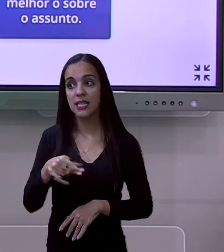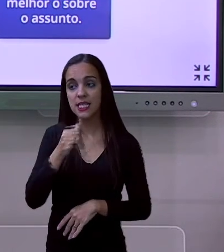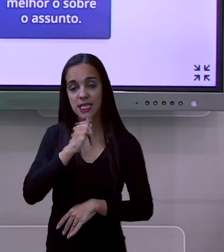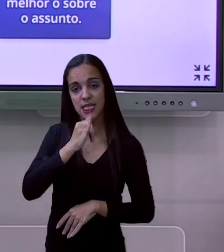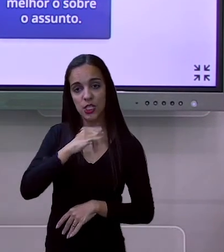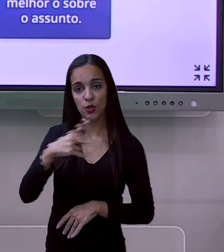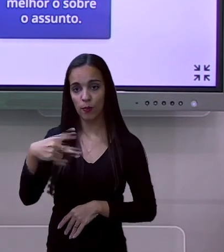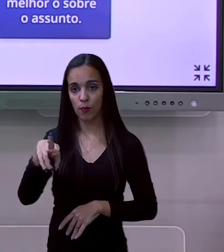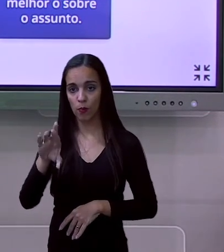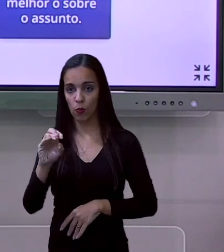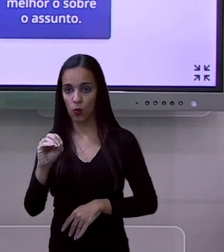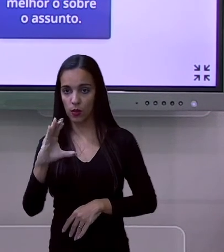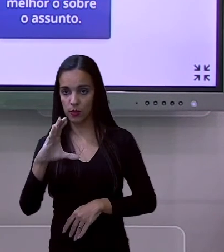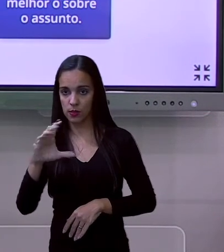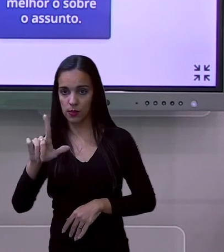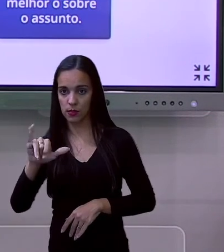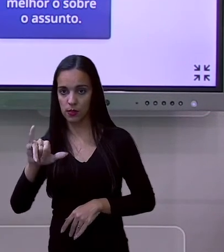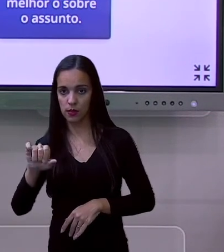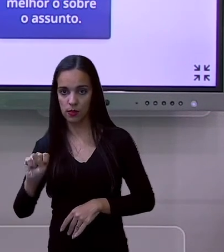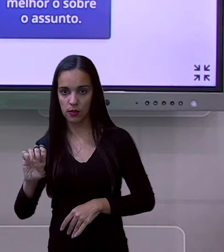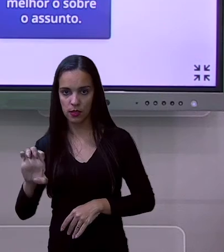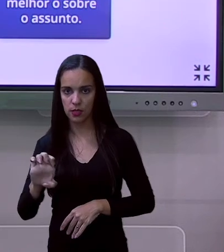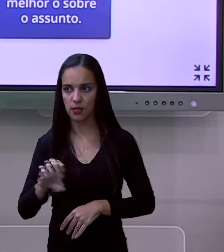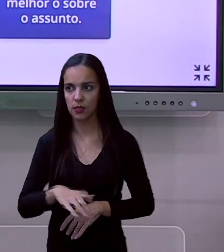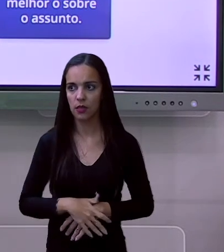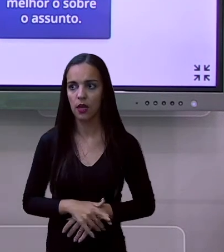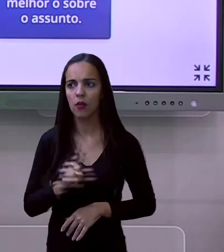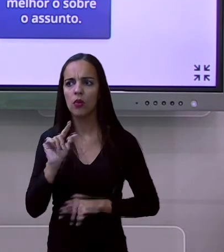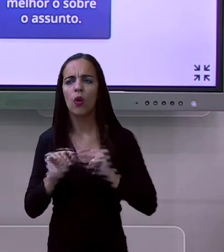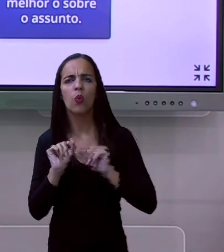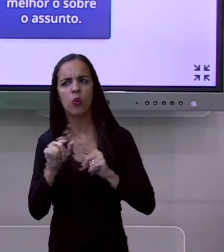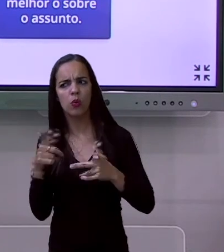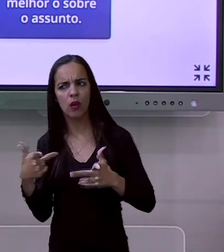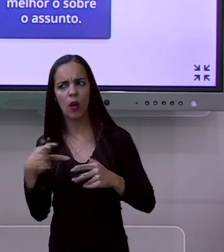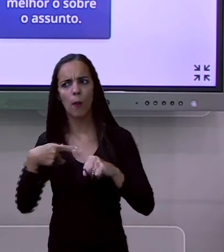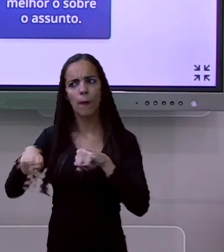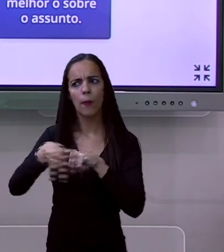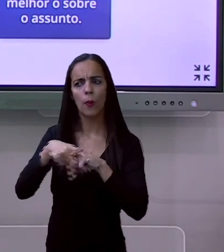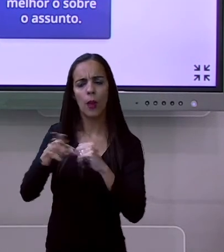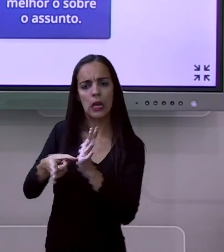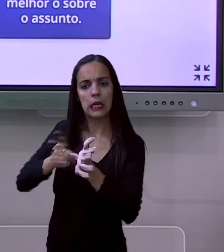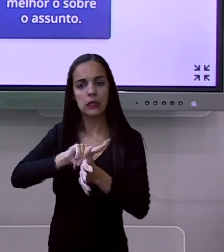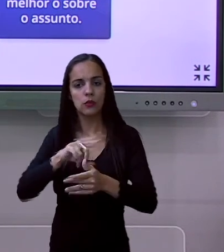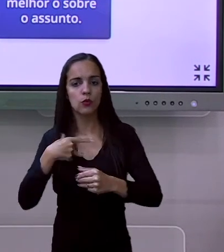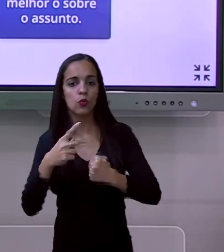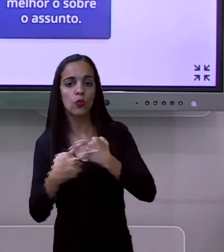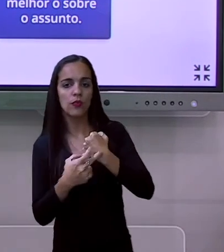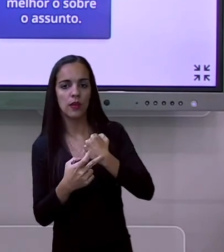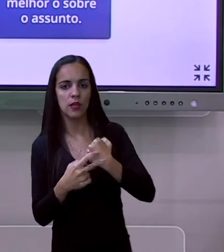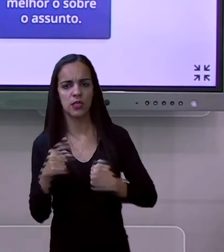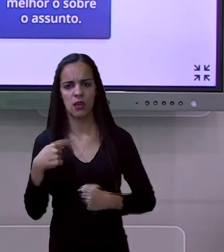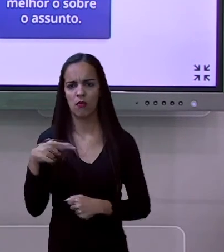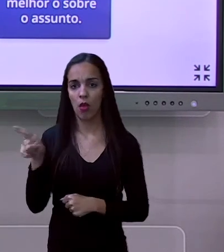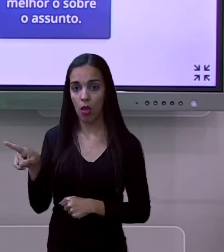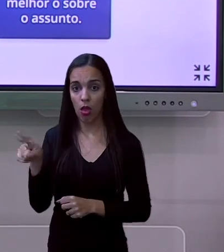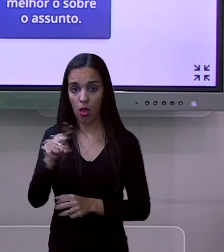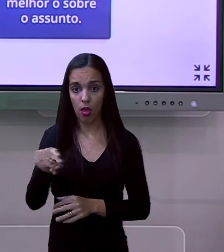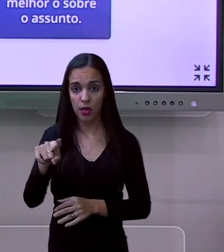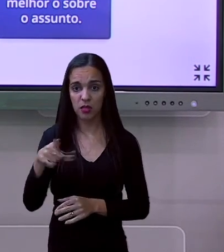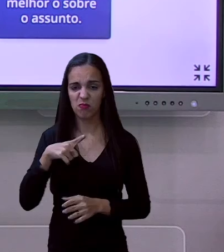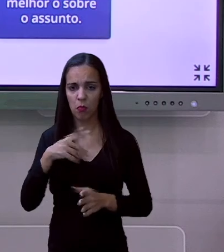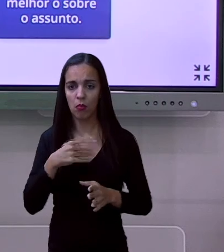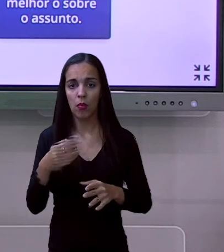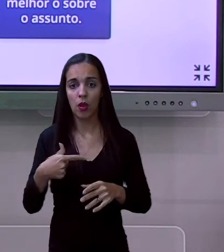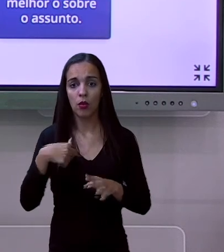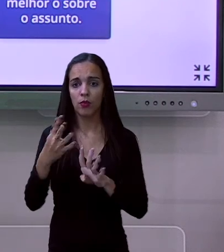É exemplo de próclise. Próclise é o que mesmo? O pronome antes do verbo. Eles me